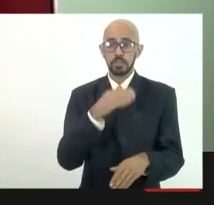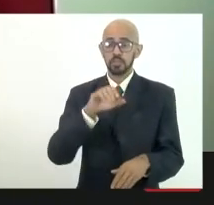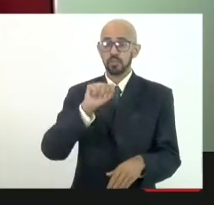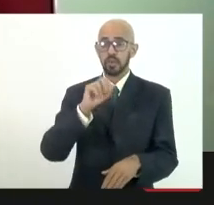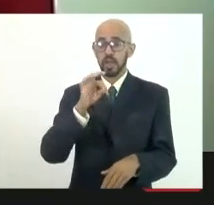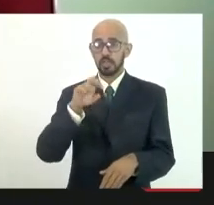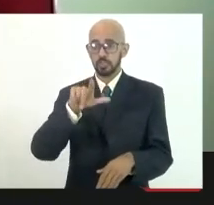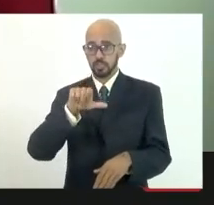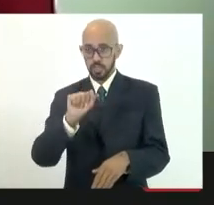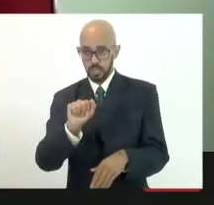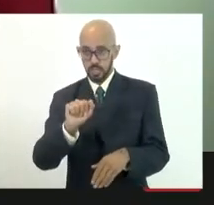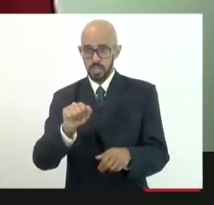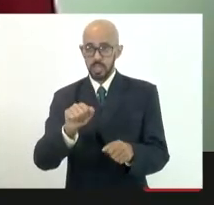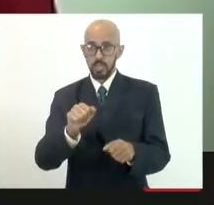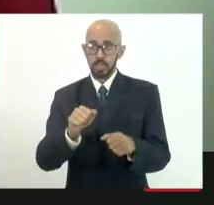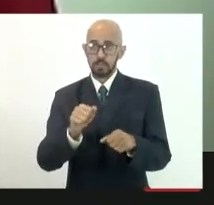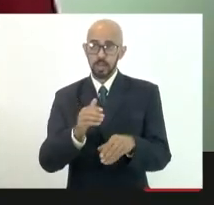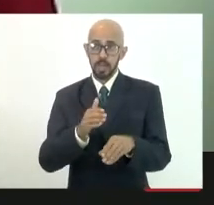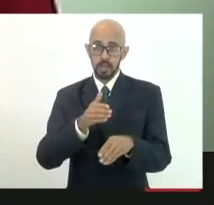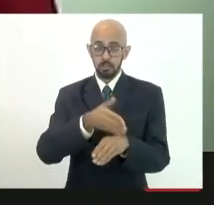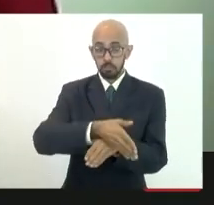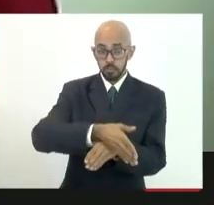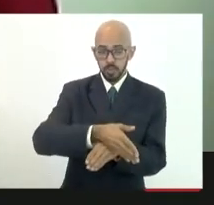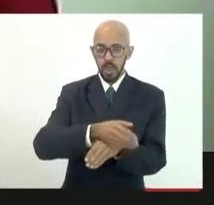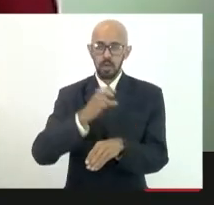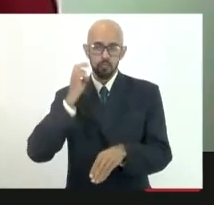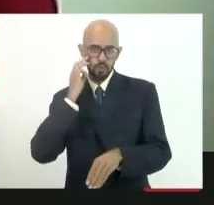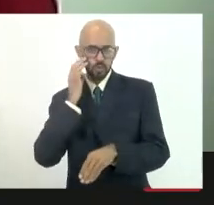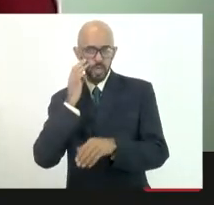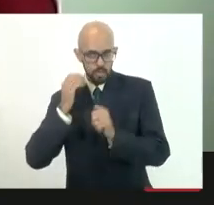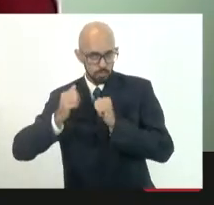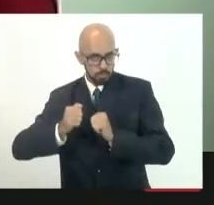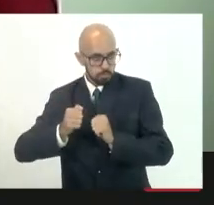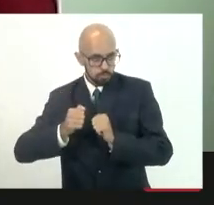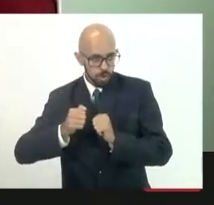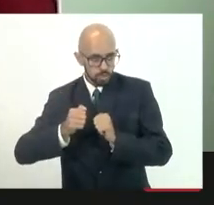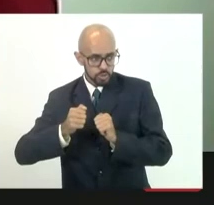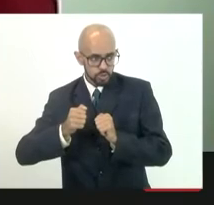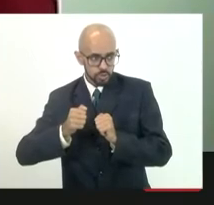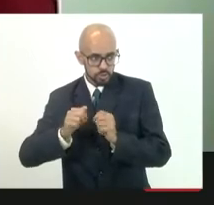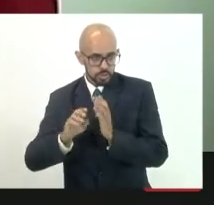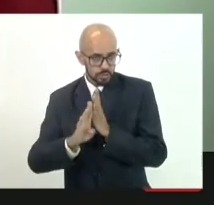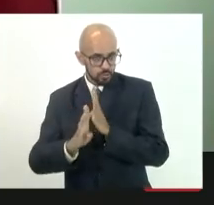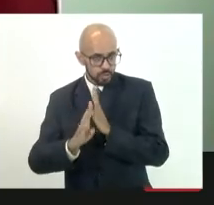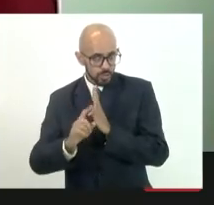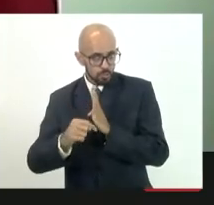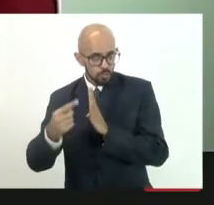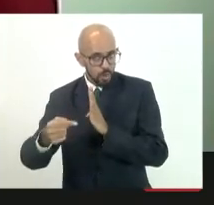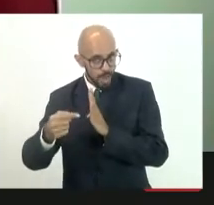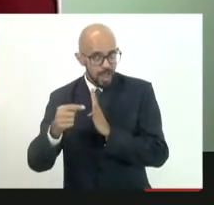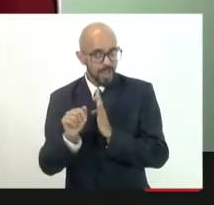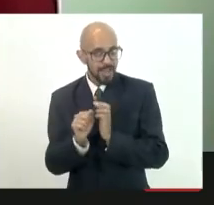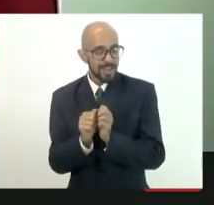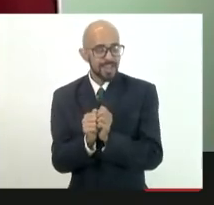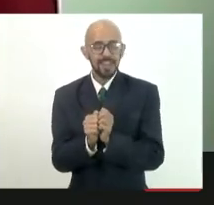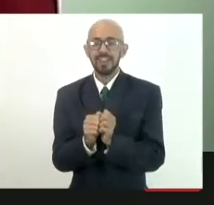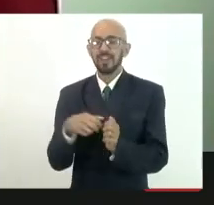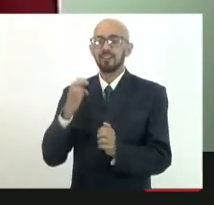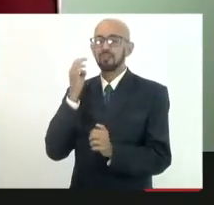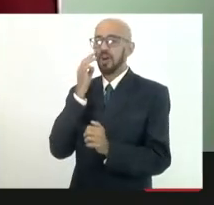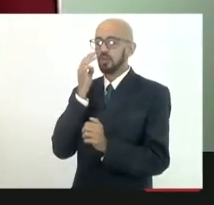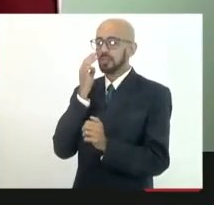Nunes que o deputado Valdec vai ter que se retirar, se é possível ele falar na sua frente. É possível? Então, deputado Valdec, para